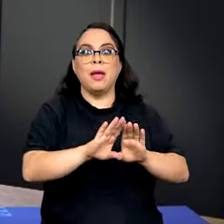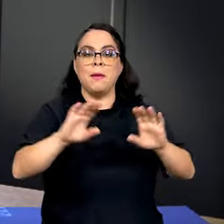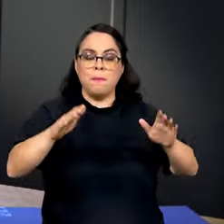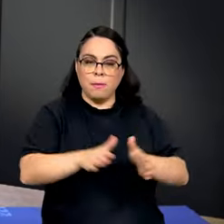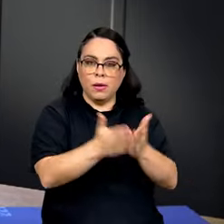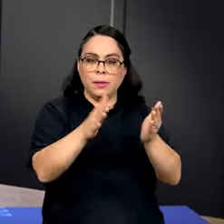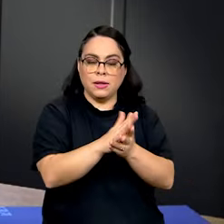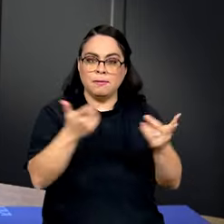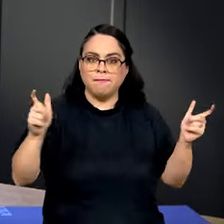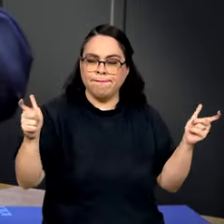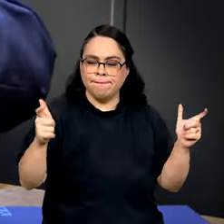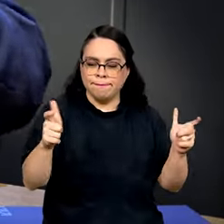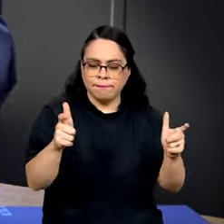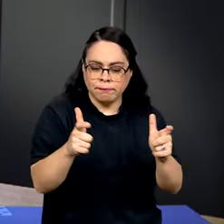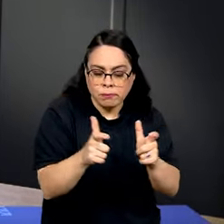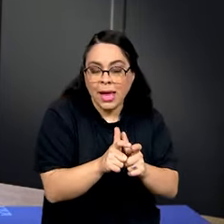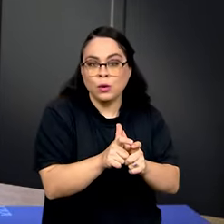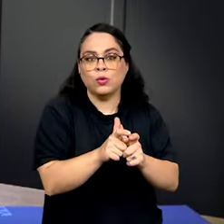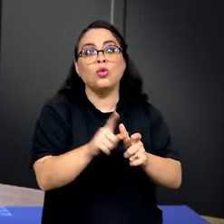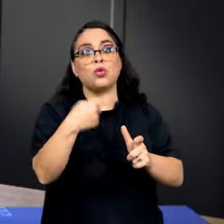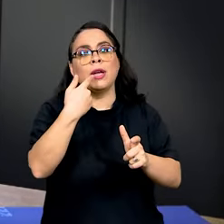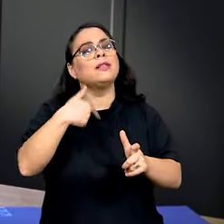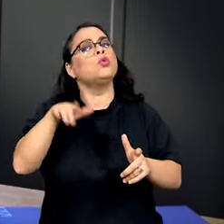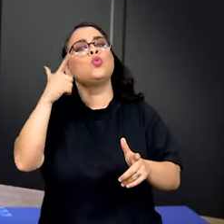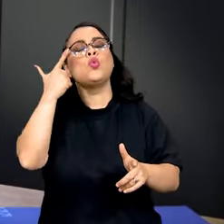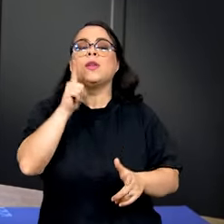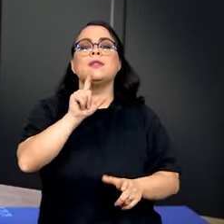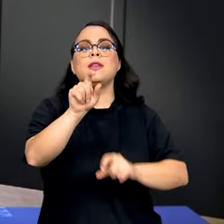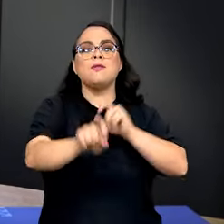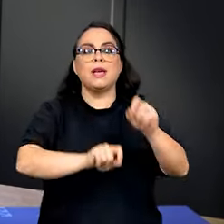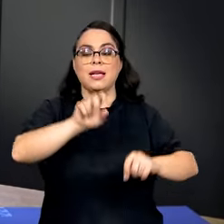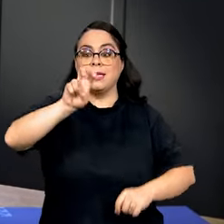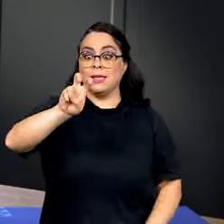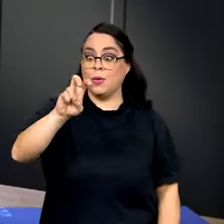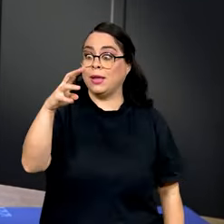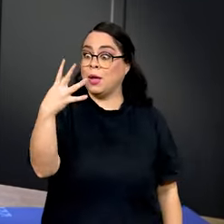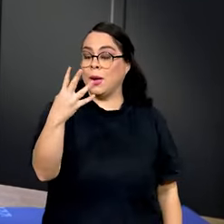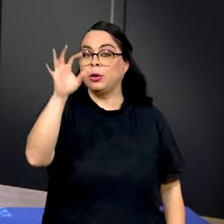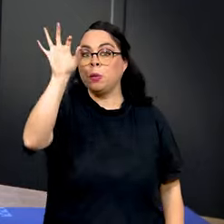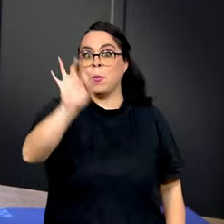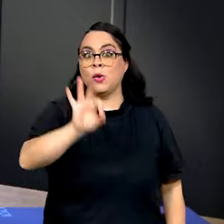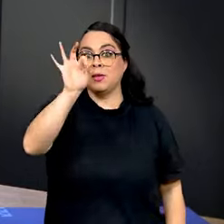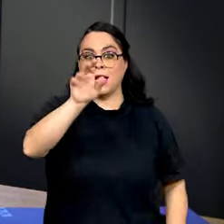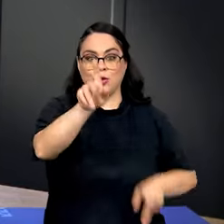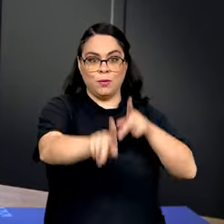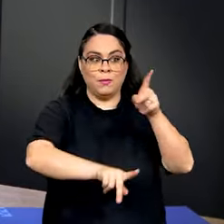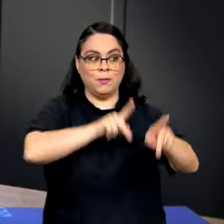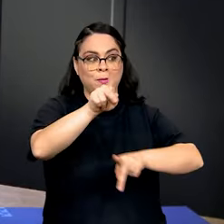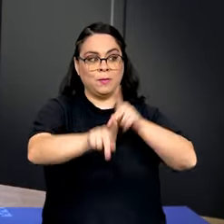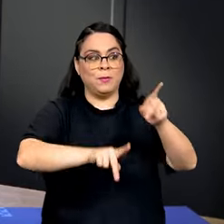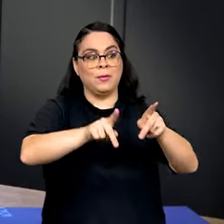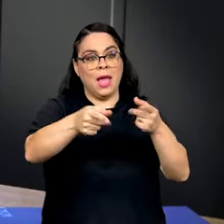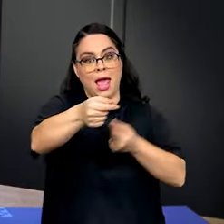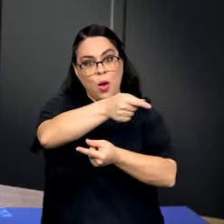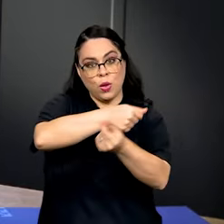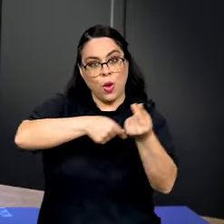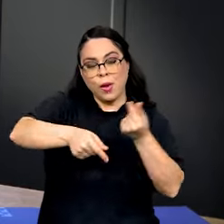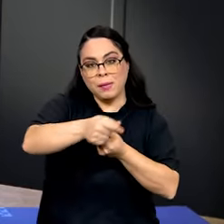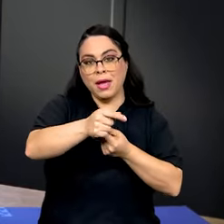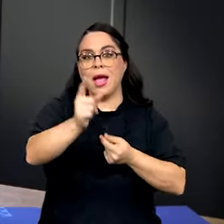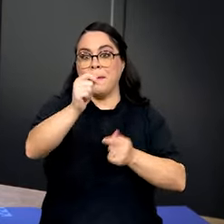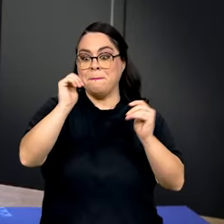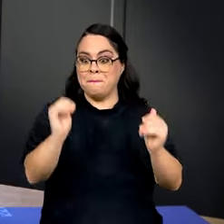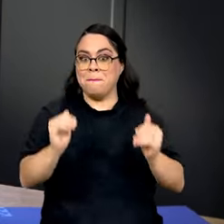pobreza e da pobreza Aliás alcançamos com 54% da população economicamente ativa